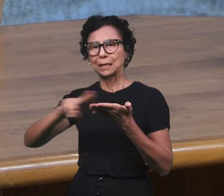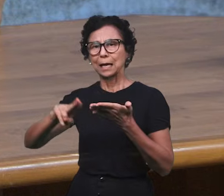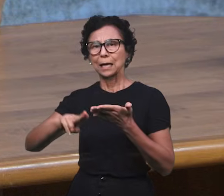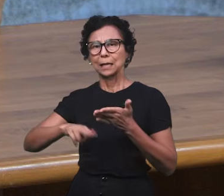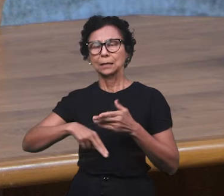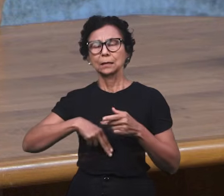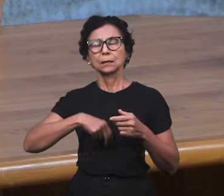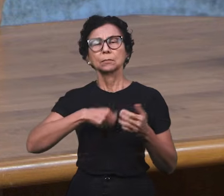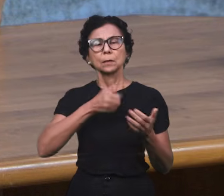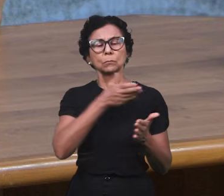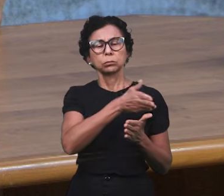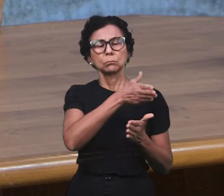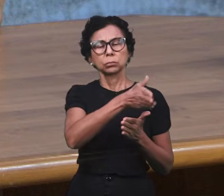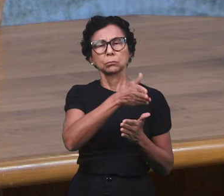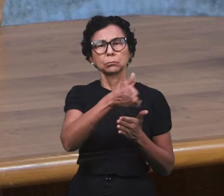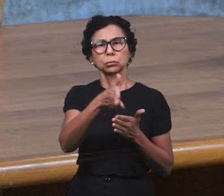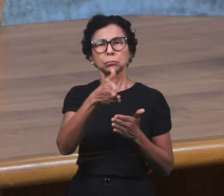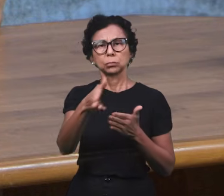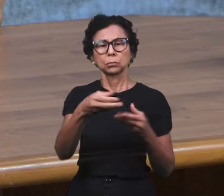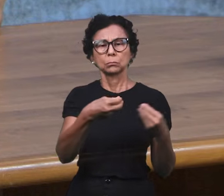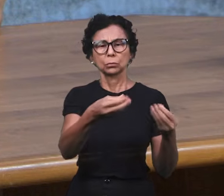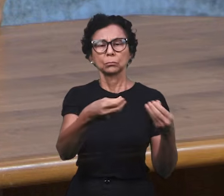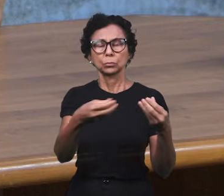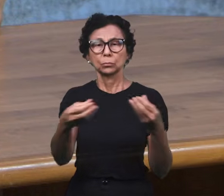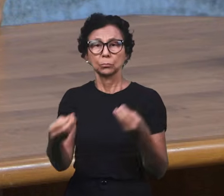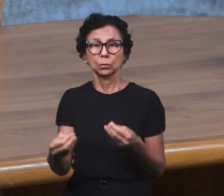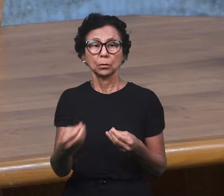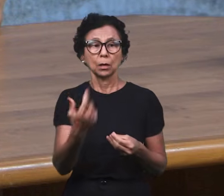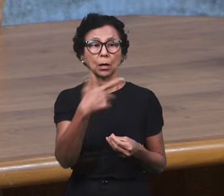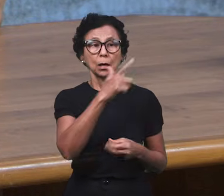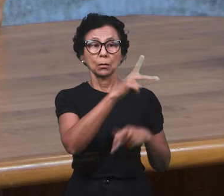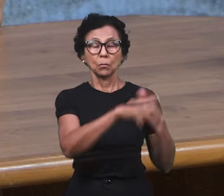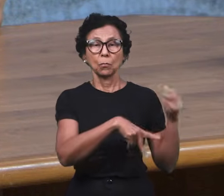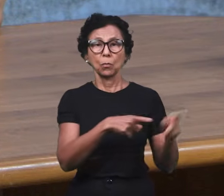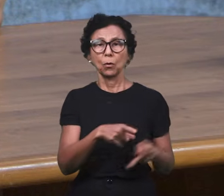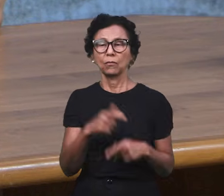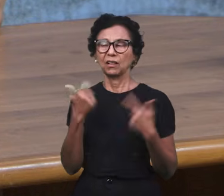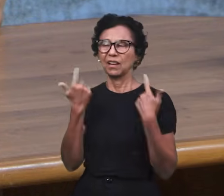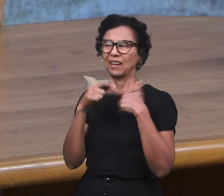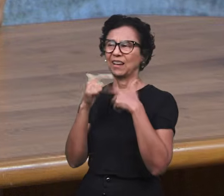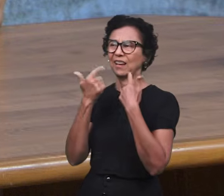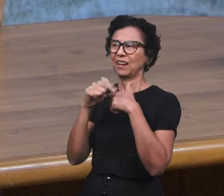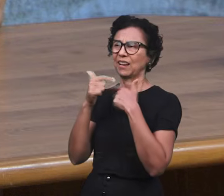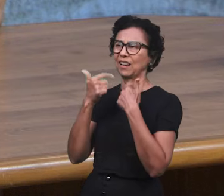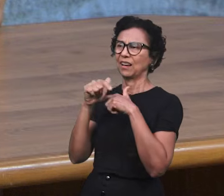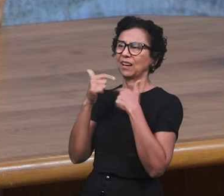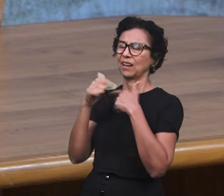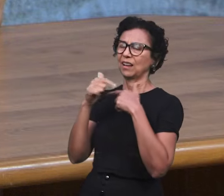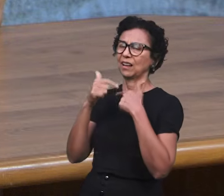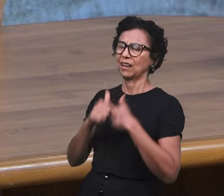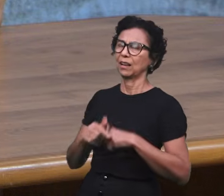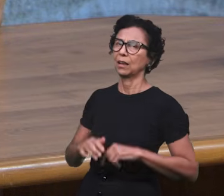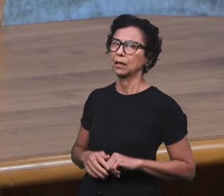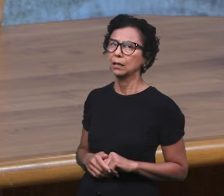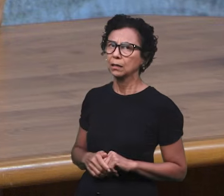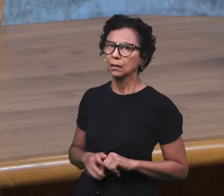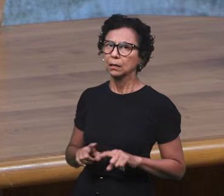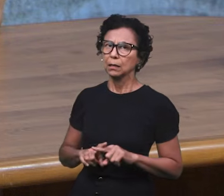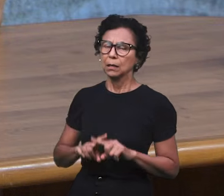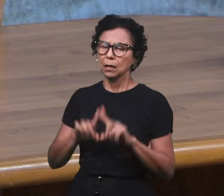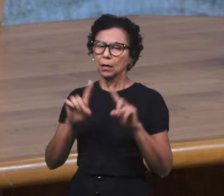Porém, riram-se e zombaram deles. Todavia, alguns de Aser e